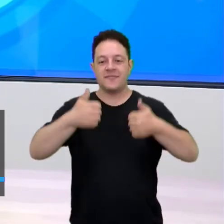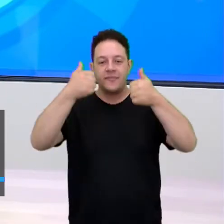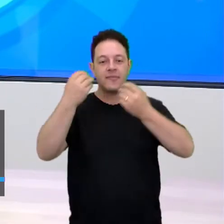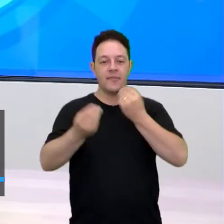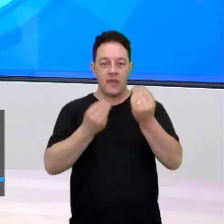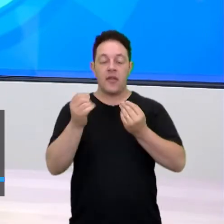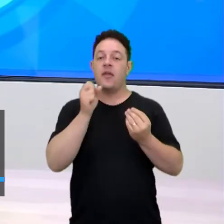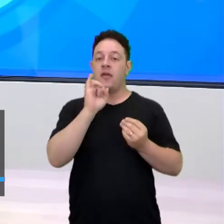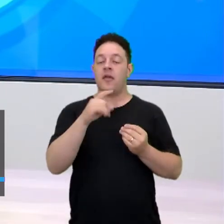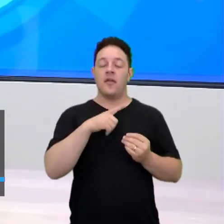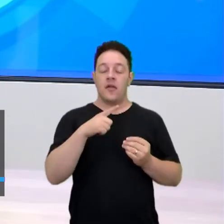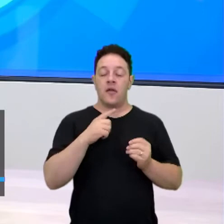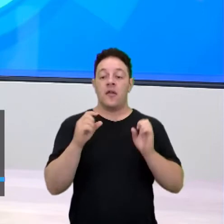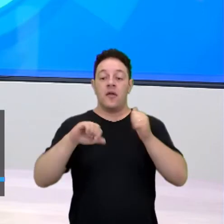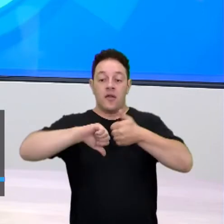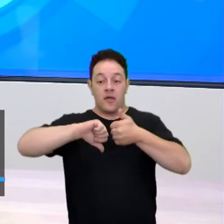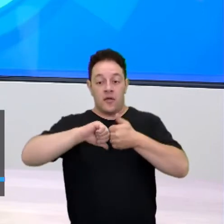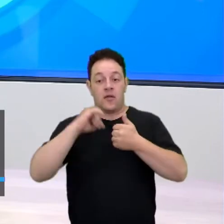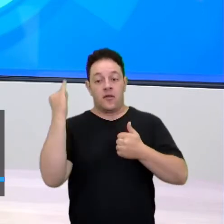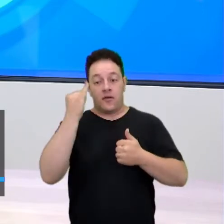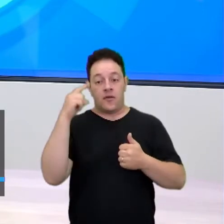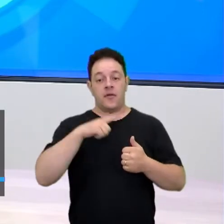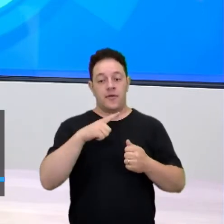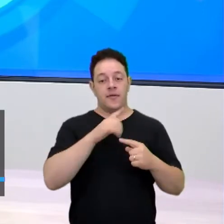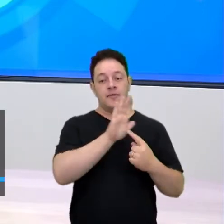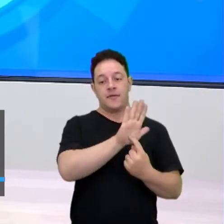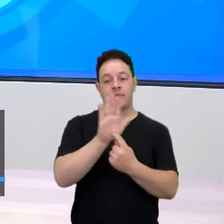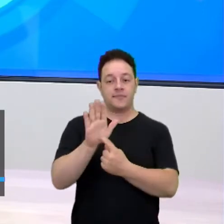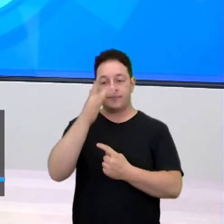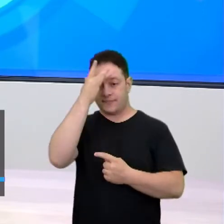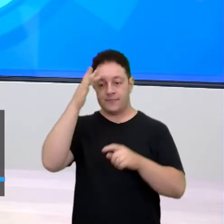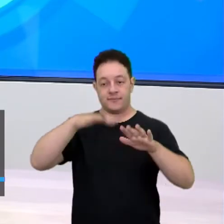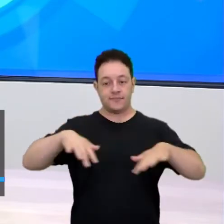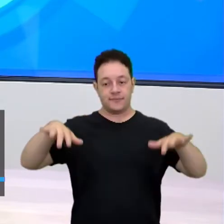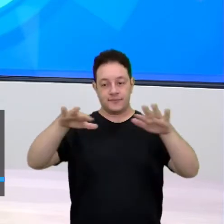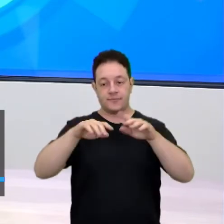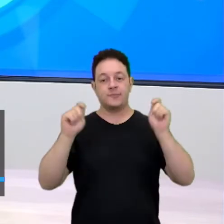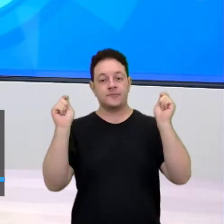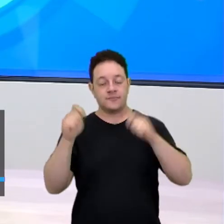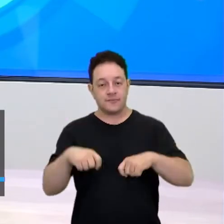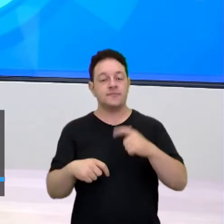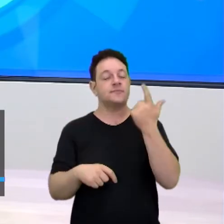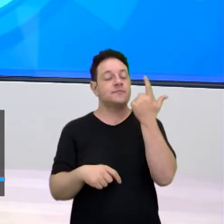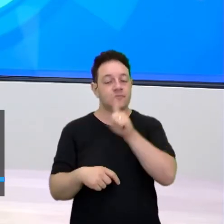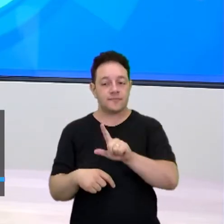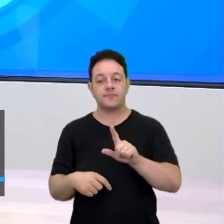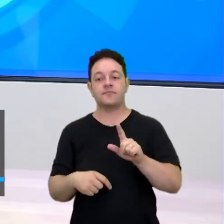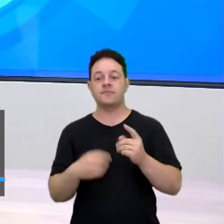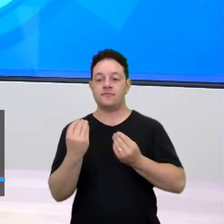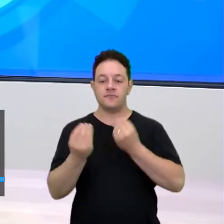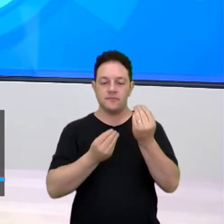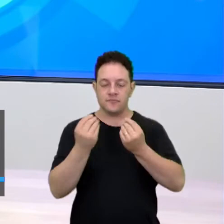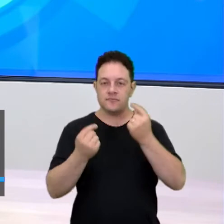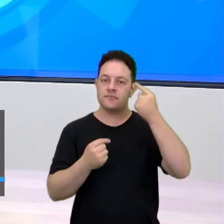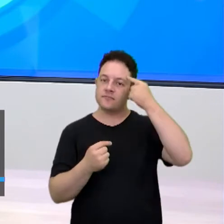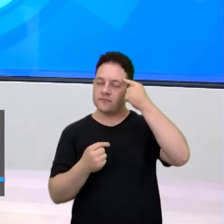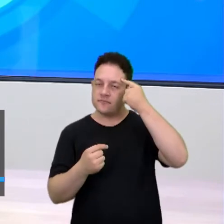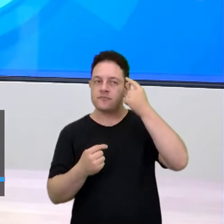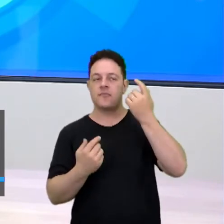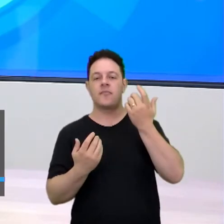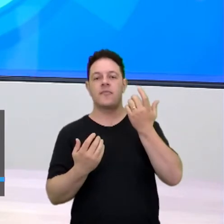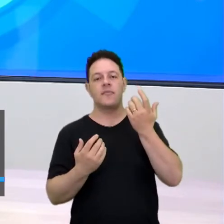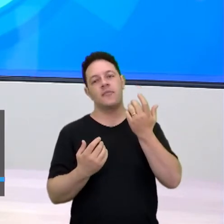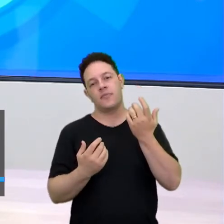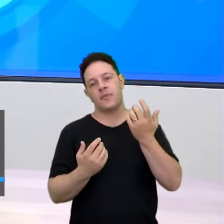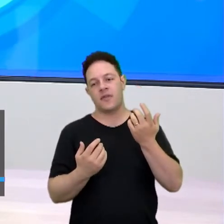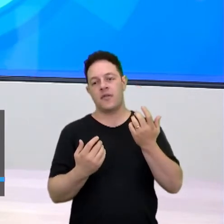de qualidade, né, na qual provém com que as pessoas tenham, né, capacidade intelectual de,